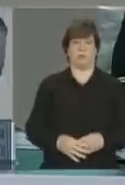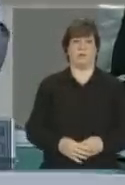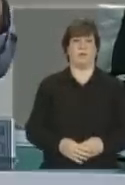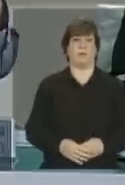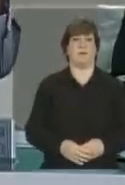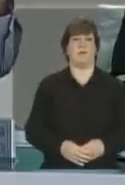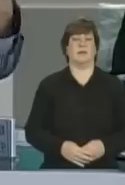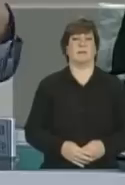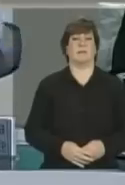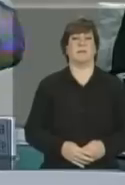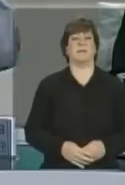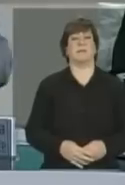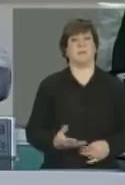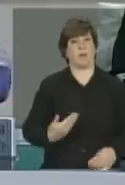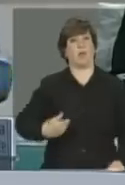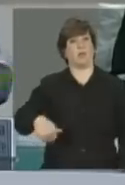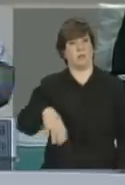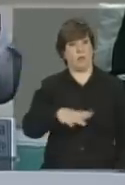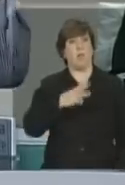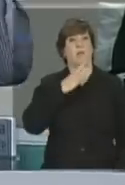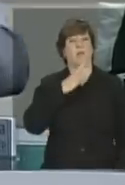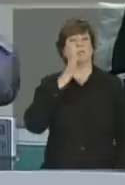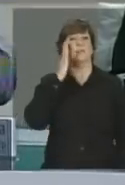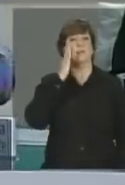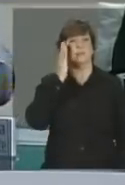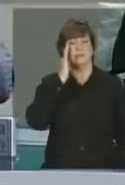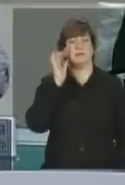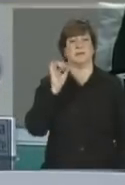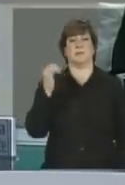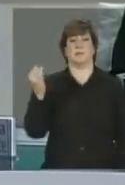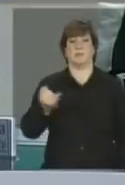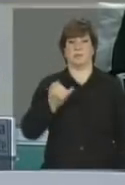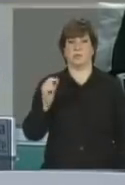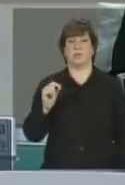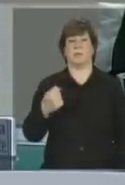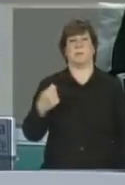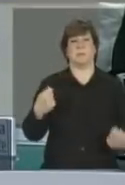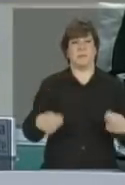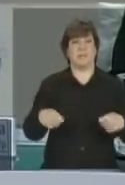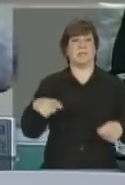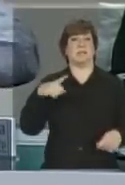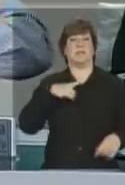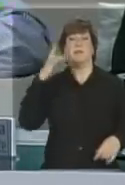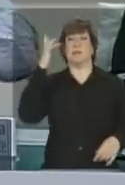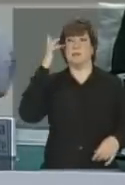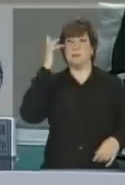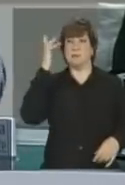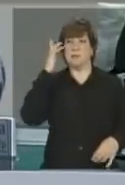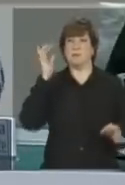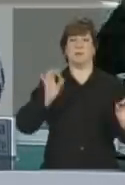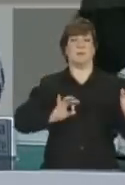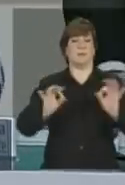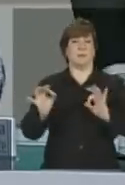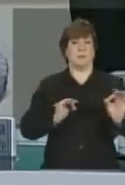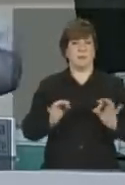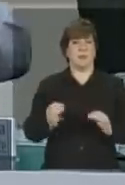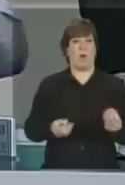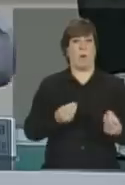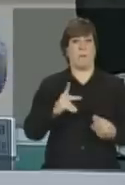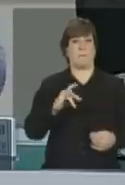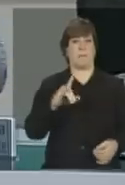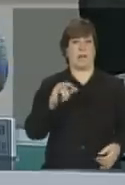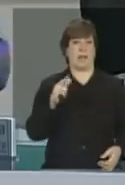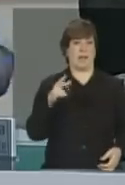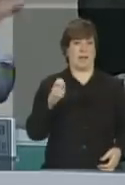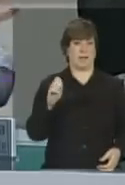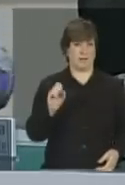Embora se tenha que reconhecer, e é necessário que se reconheça e que se faça, que você tem que ter um equilíbrio no tamanho desses pilares. Você tem que